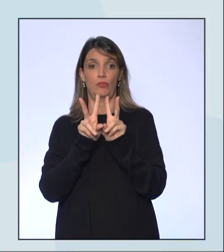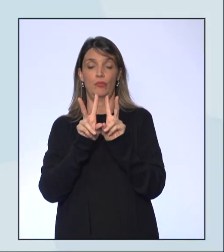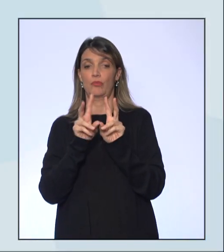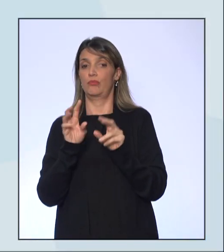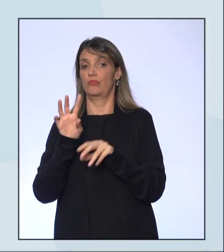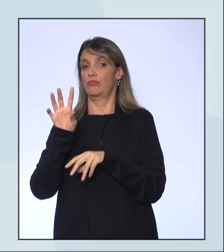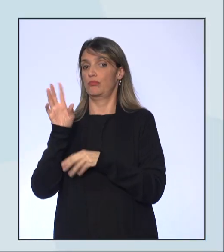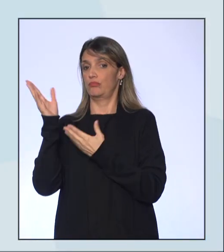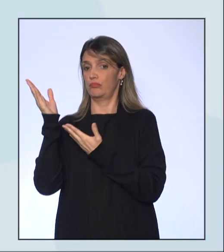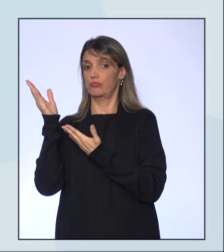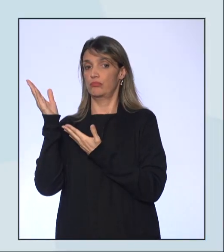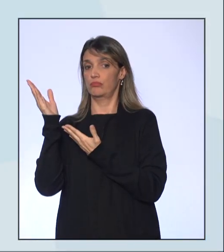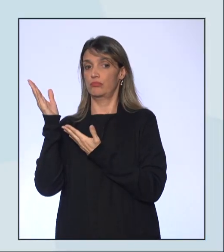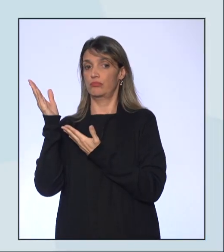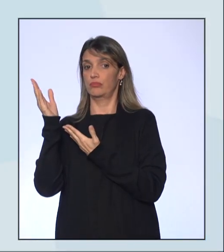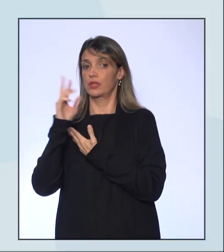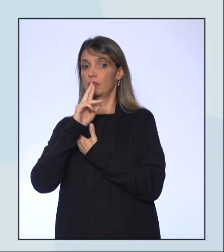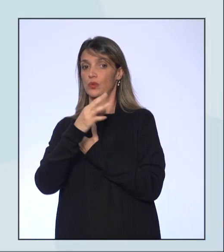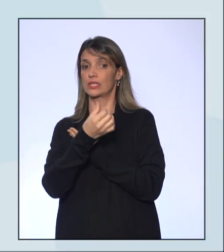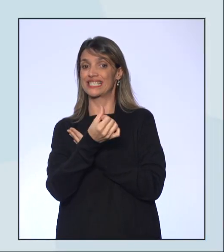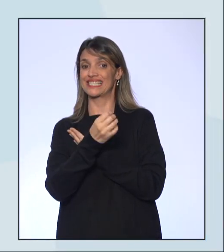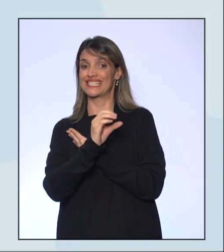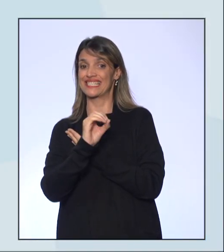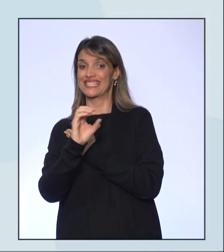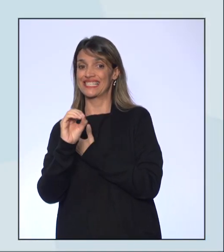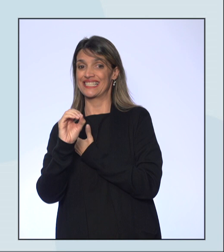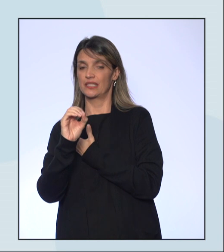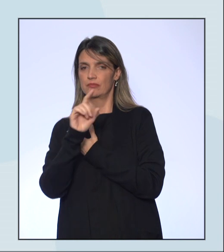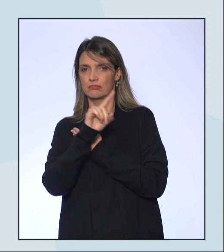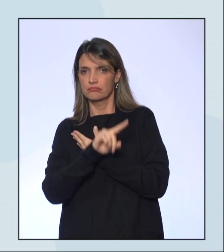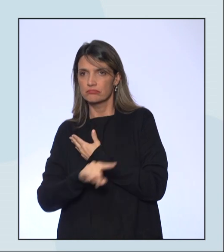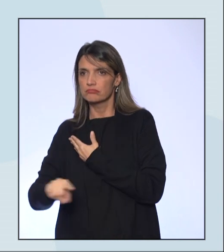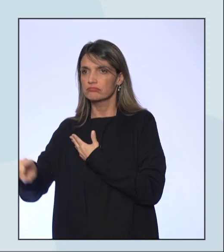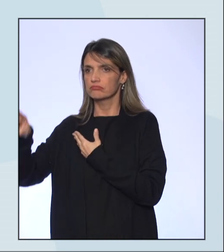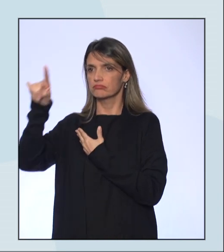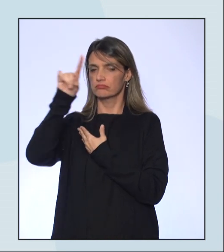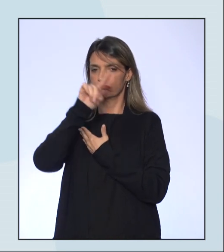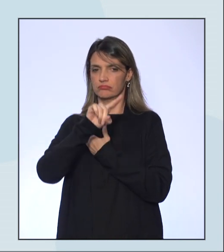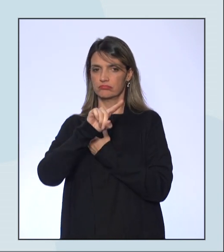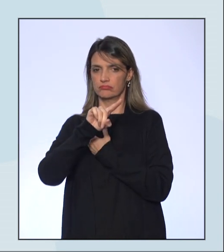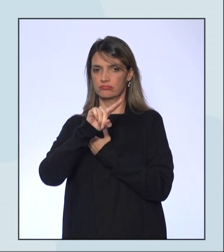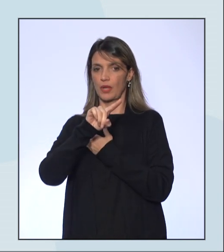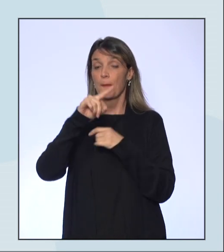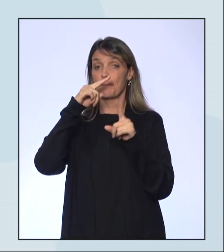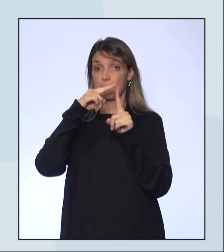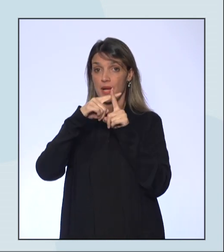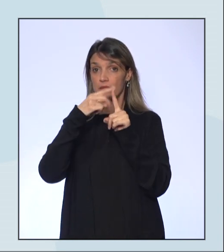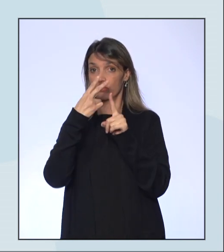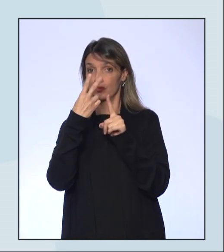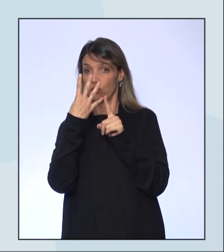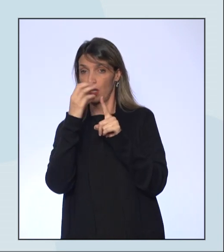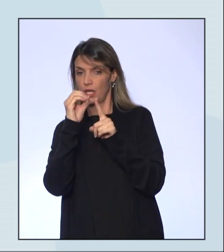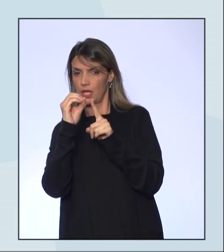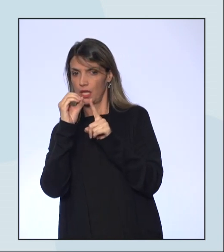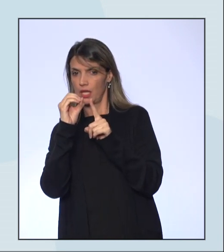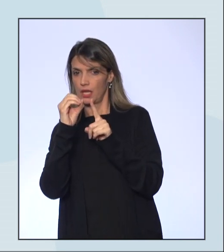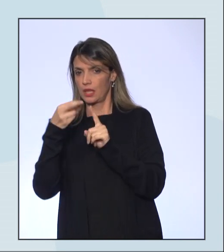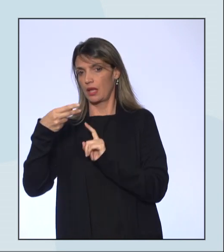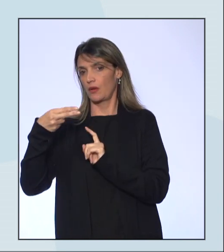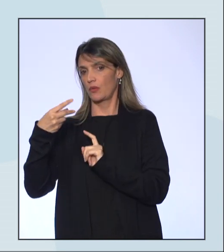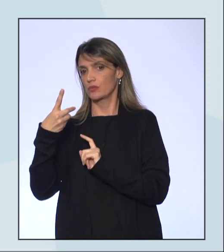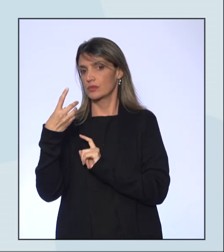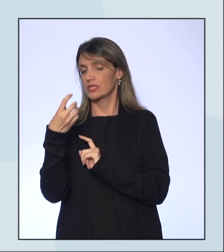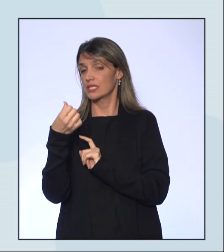aparecer uma resposta que a seguinte então 600 ele deu uma volta 360 a 240 w 600